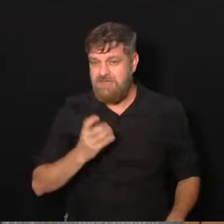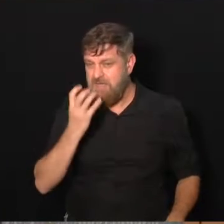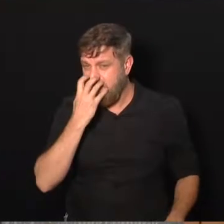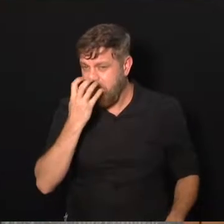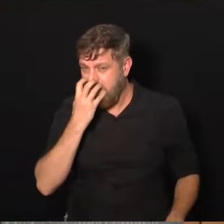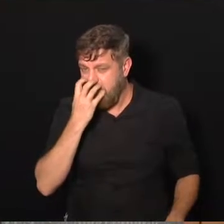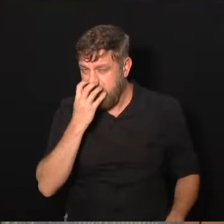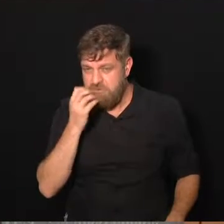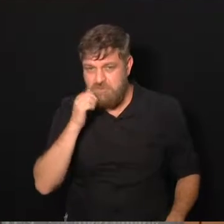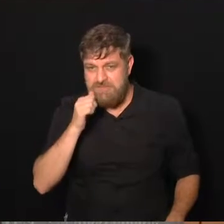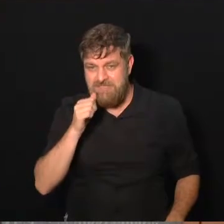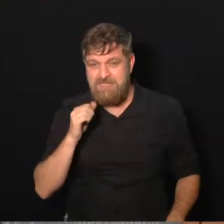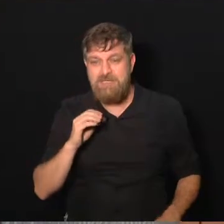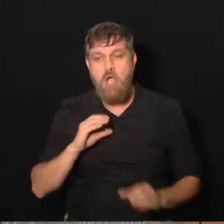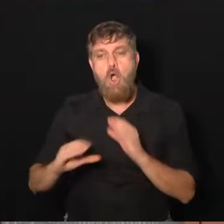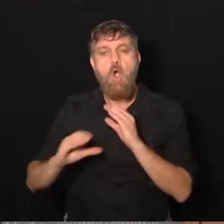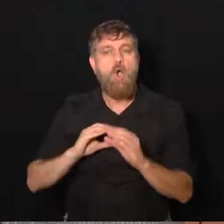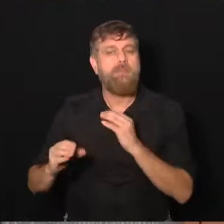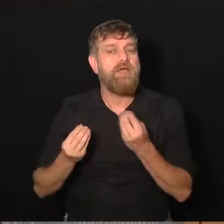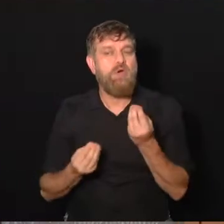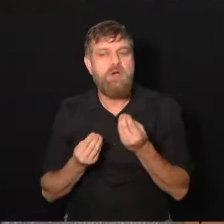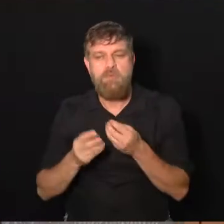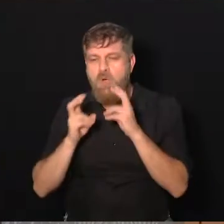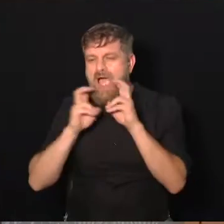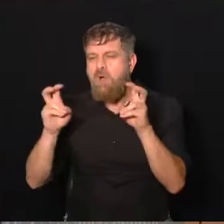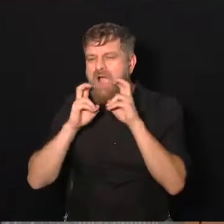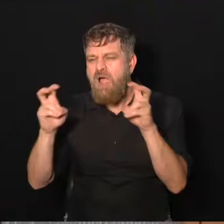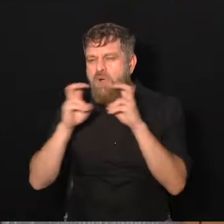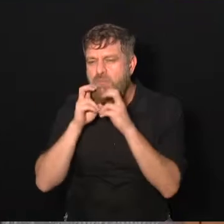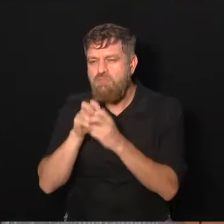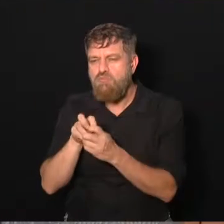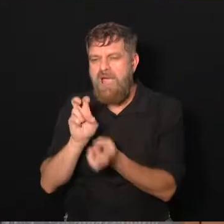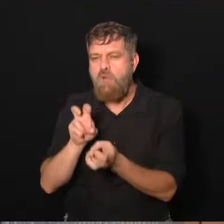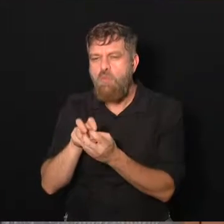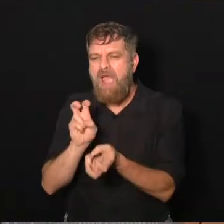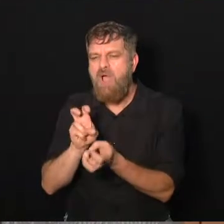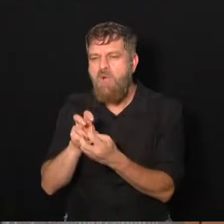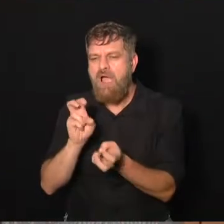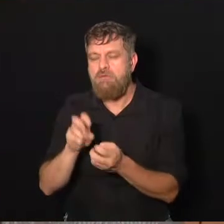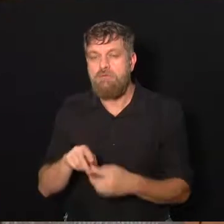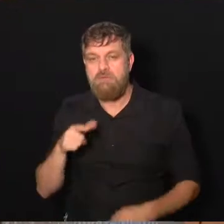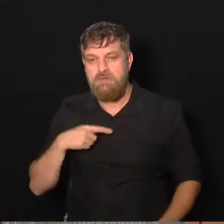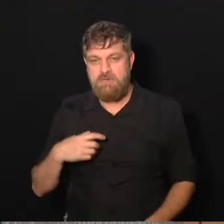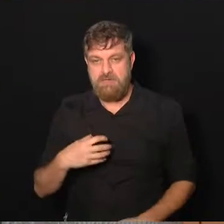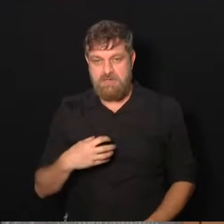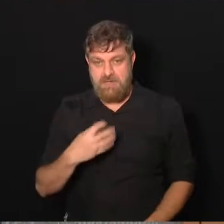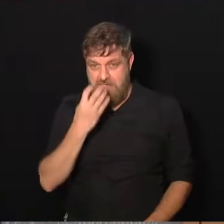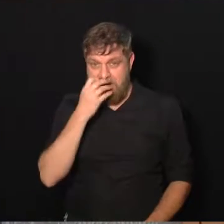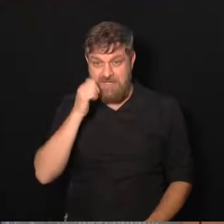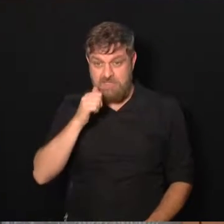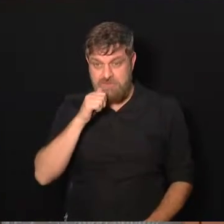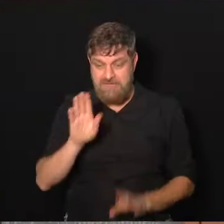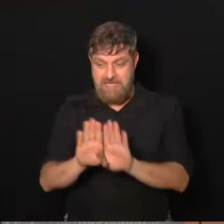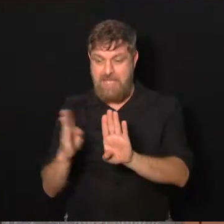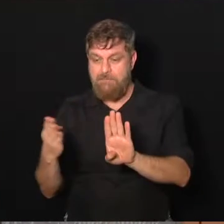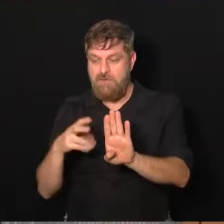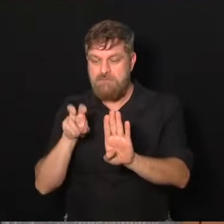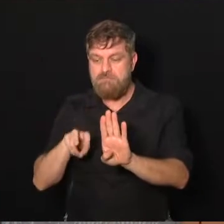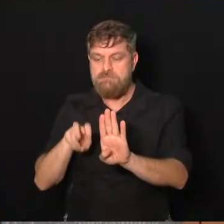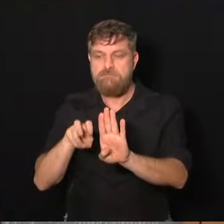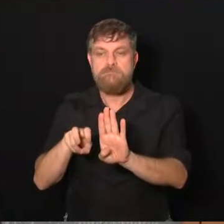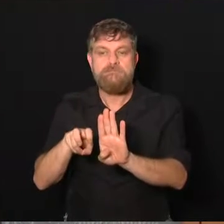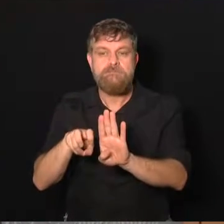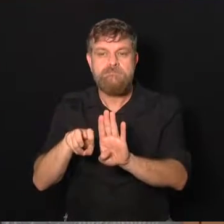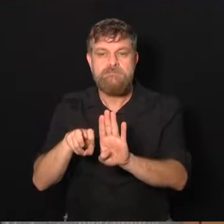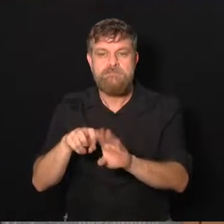se comunicam através de latido. E a minha cachorrinha sempre quer ir lá, na porta do apartamento onde está aquela. E a